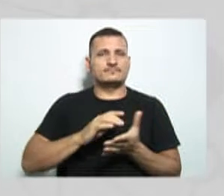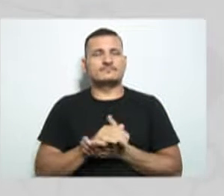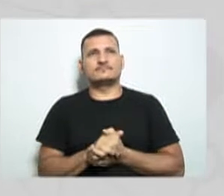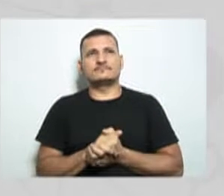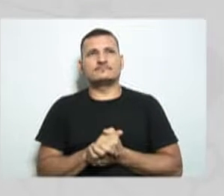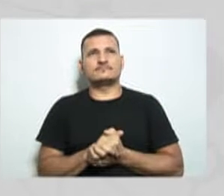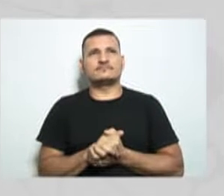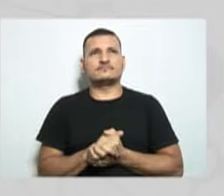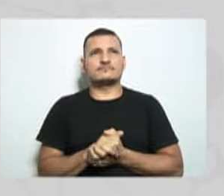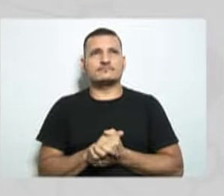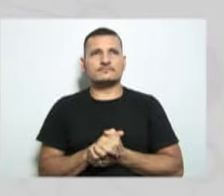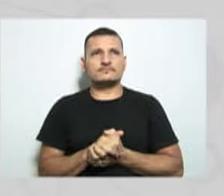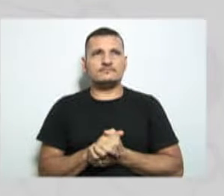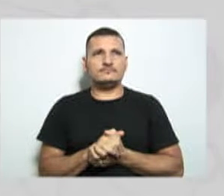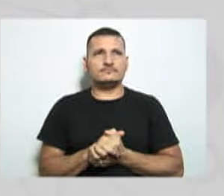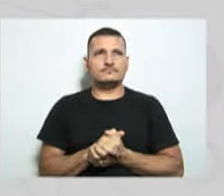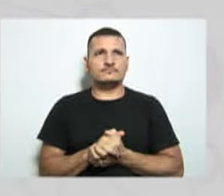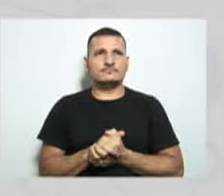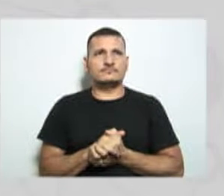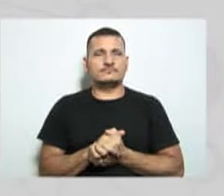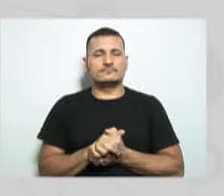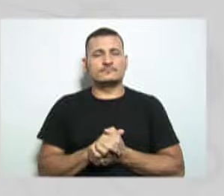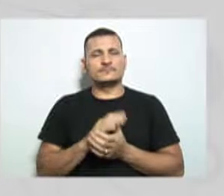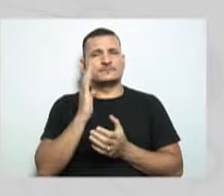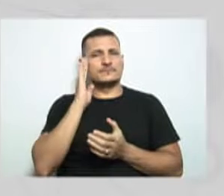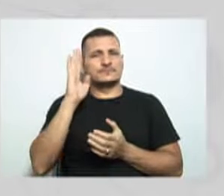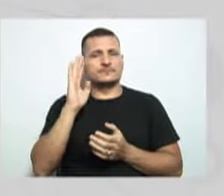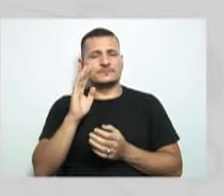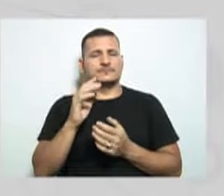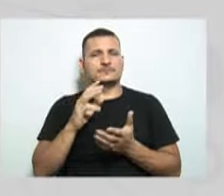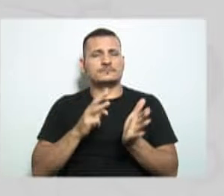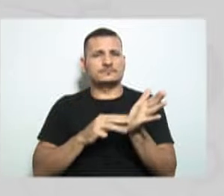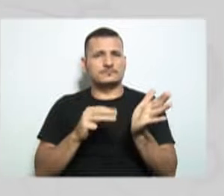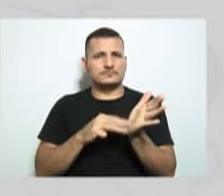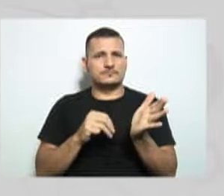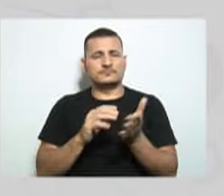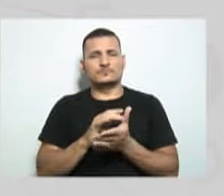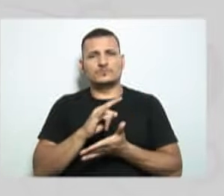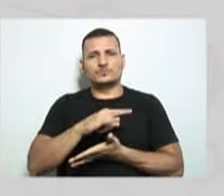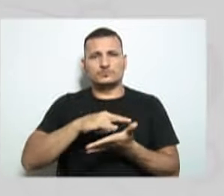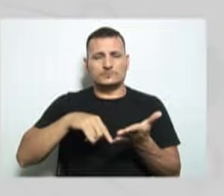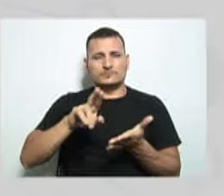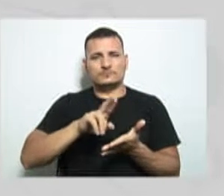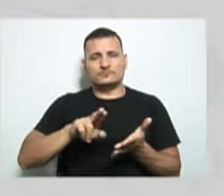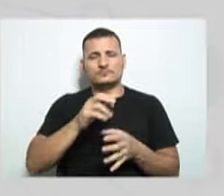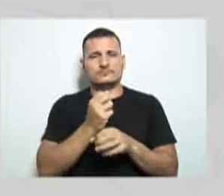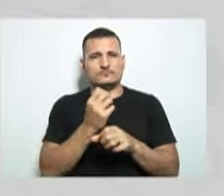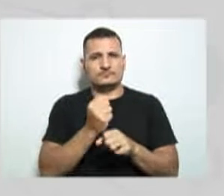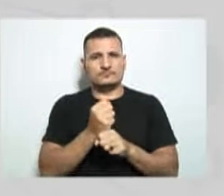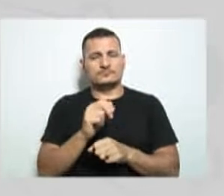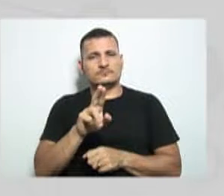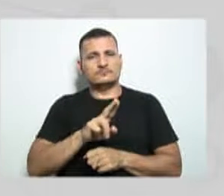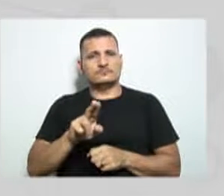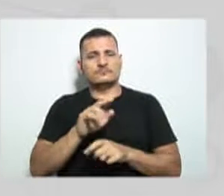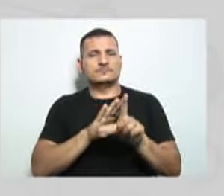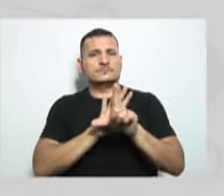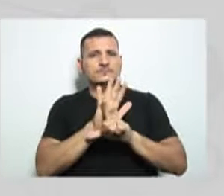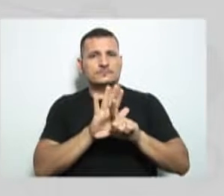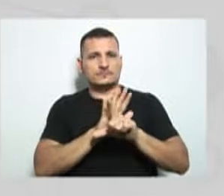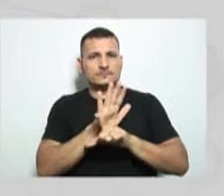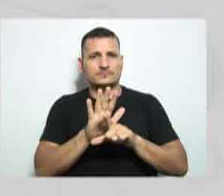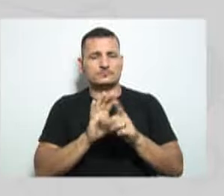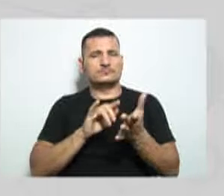bem fácil, identificar os principais métodos de inventário de materiais utilizados pela contabilidade e pela legislação tributária.